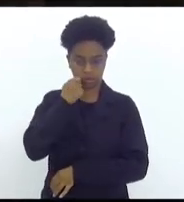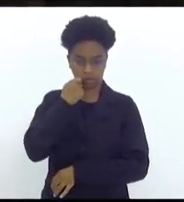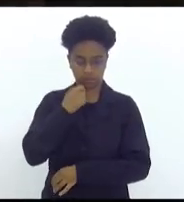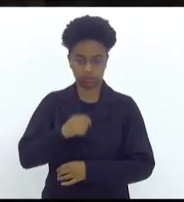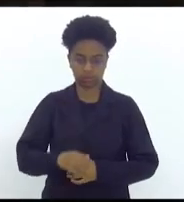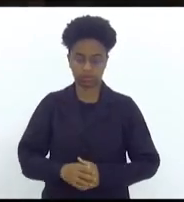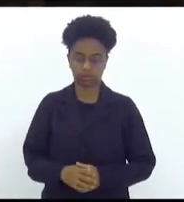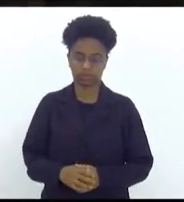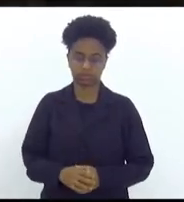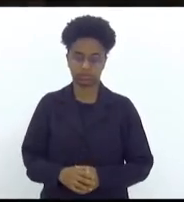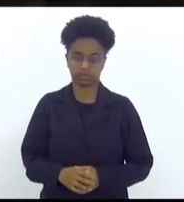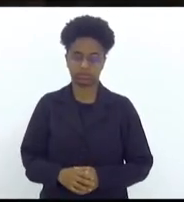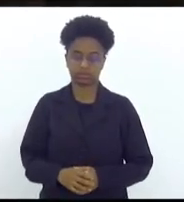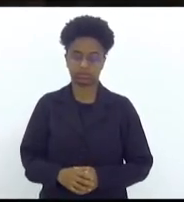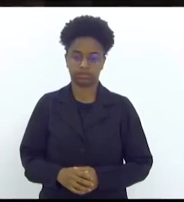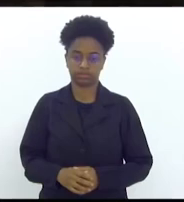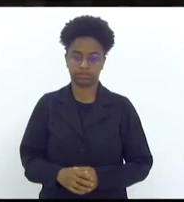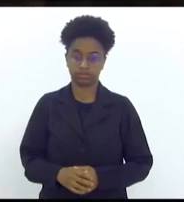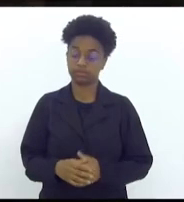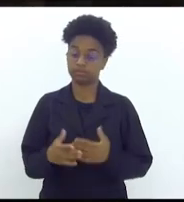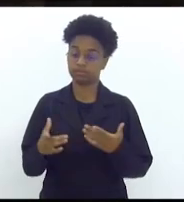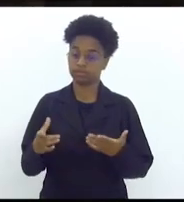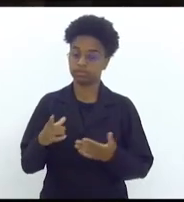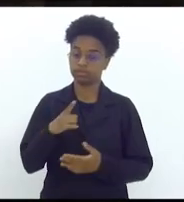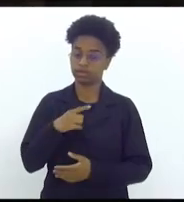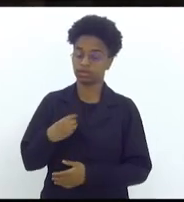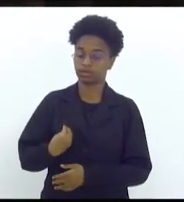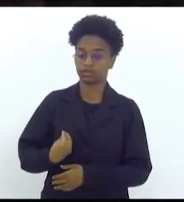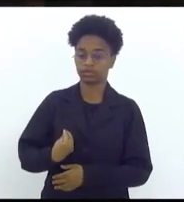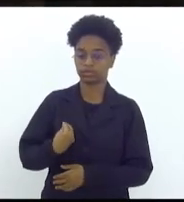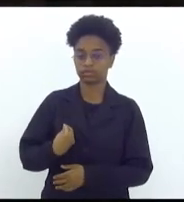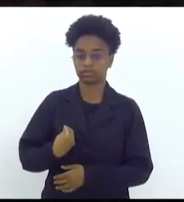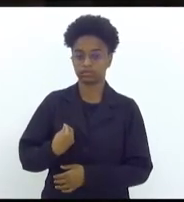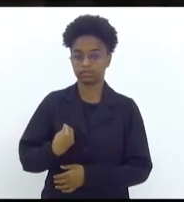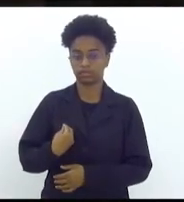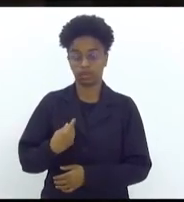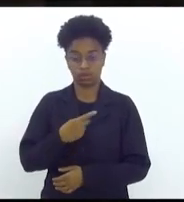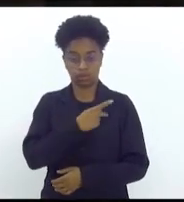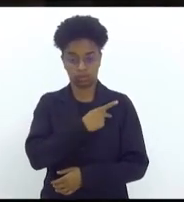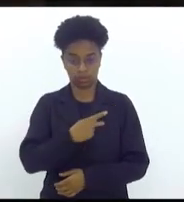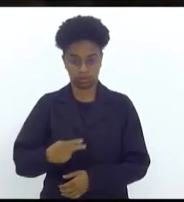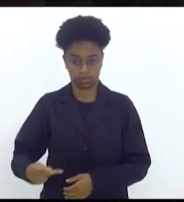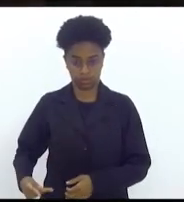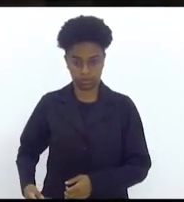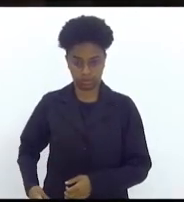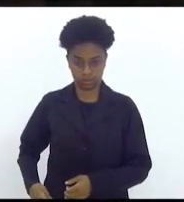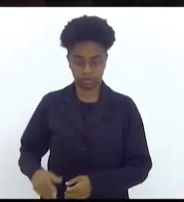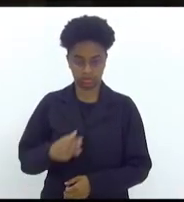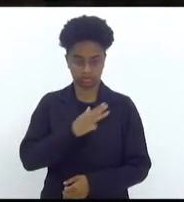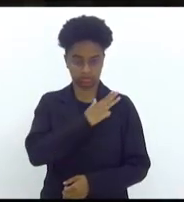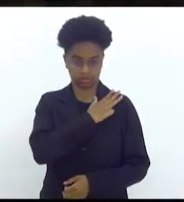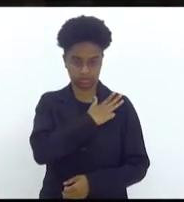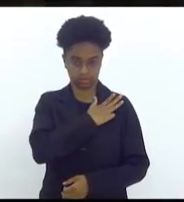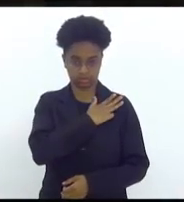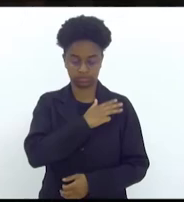Paes lá estavam presentes o Presidente da República